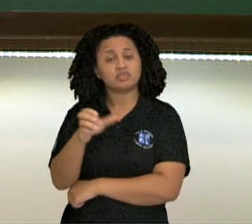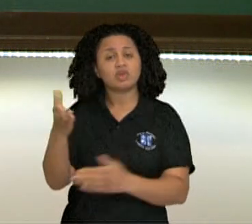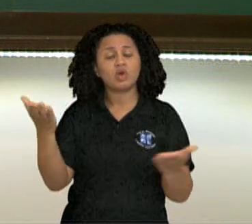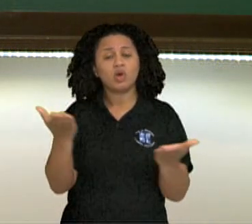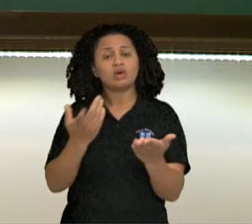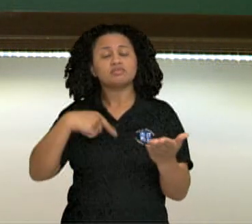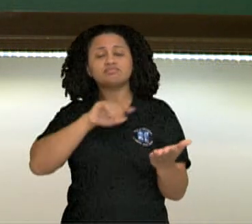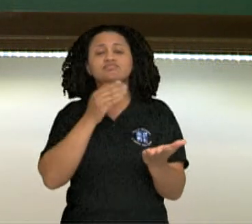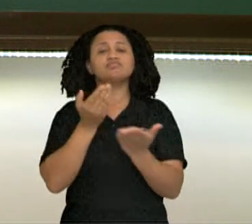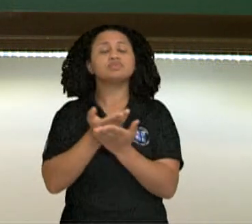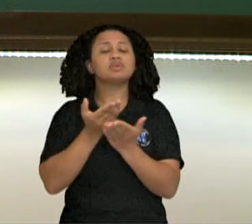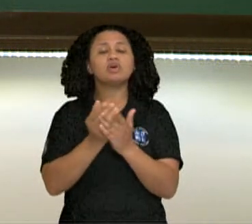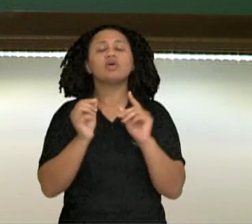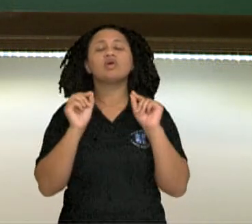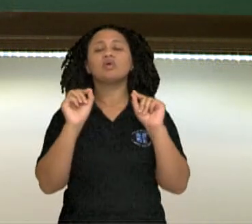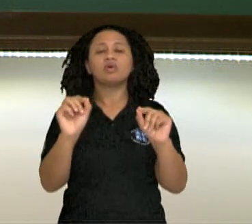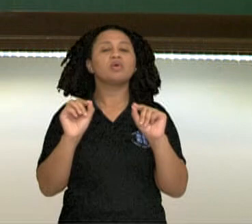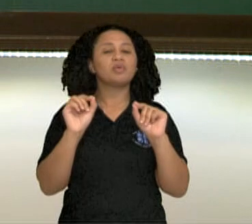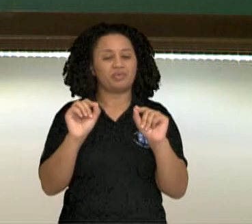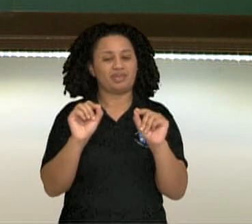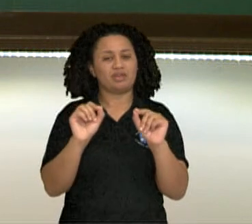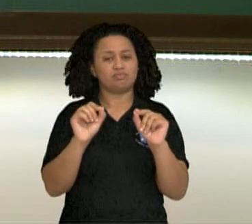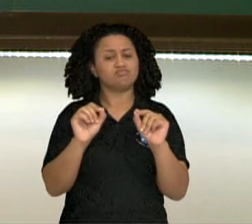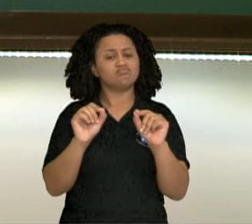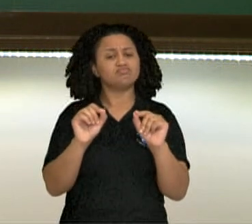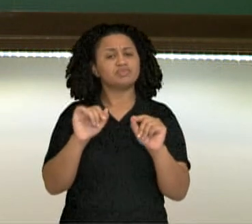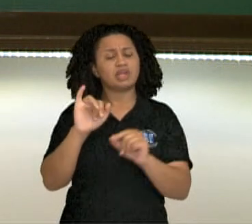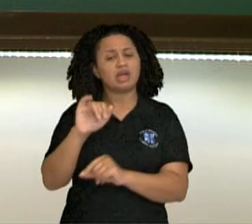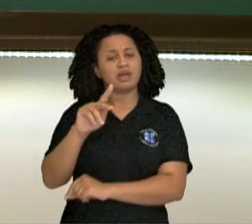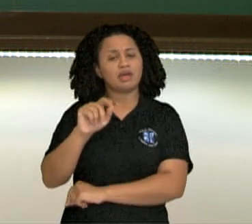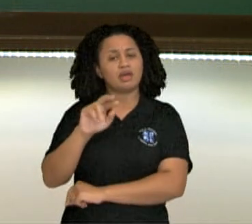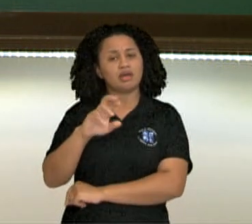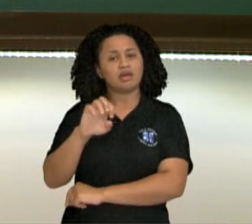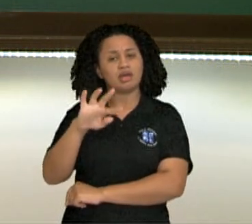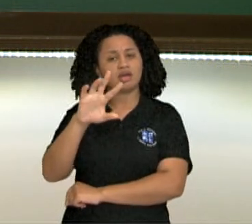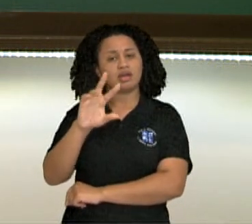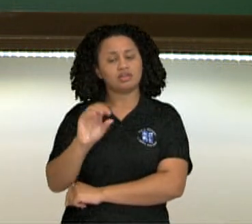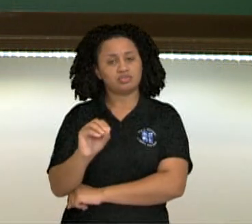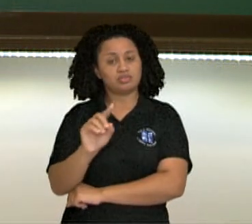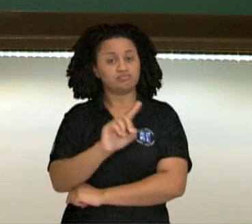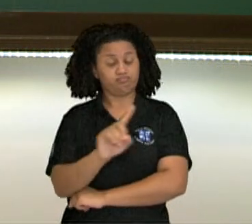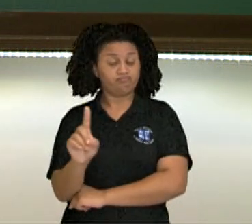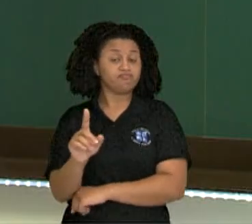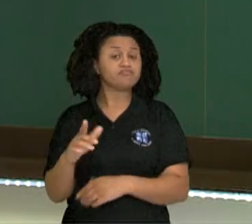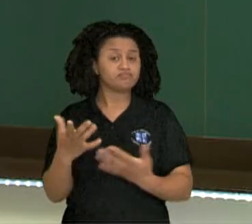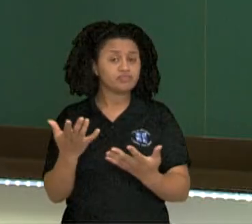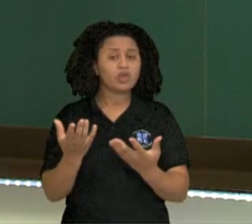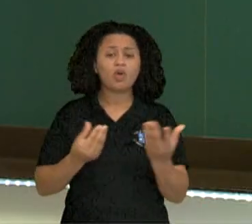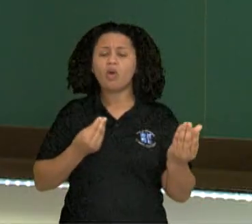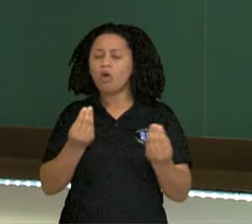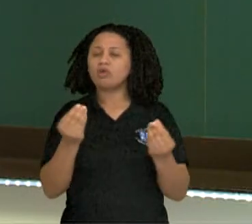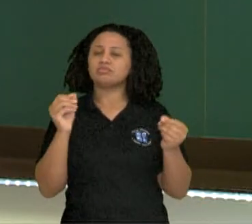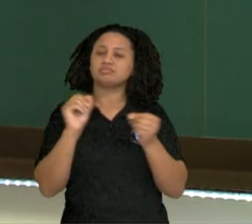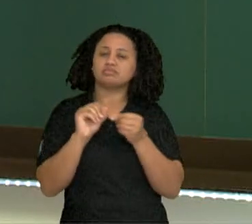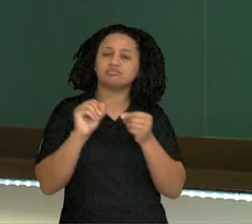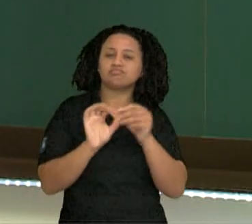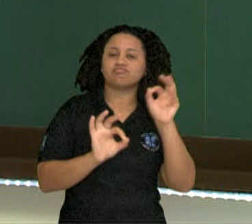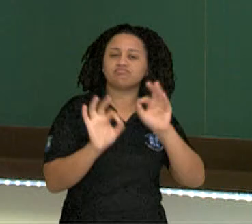um pouco mais a respeito do modo imperativo negativo. Vamos estudar o modo